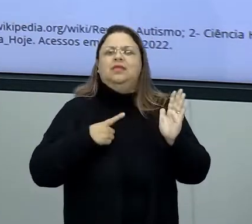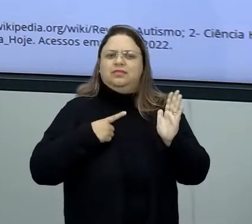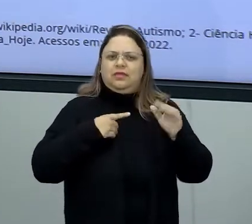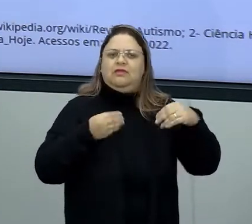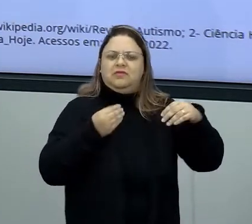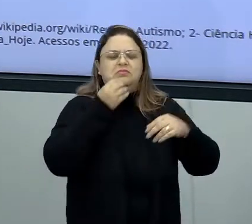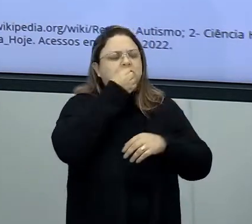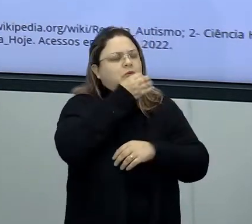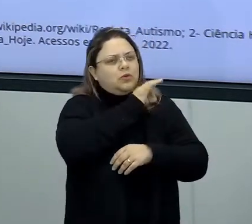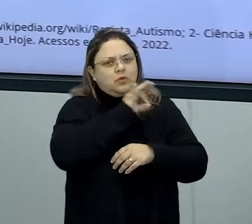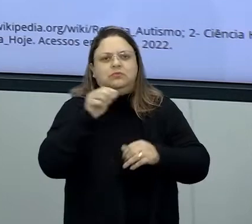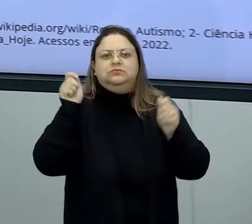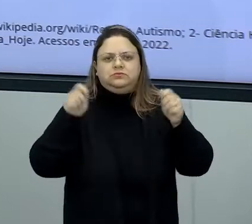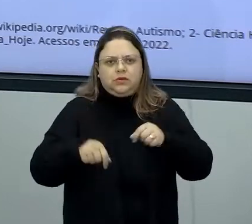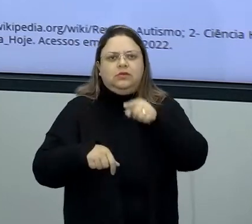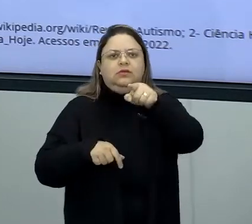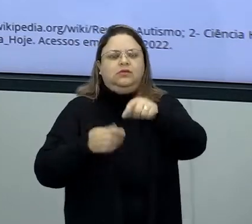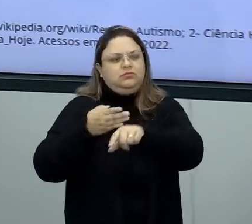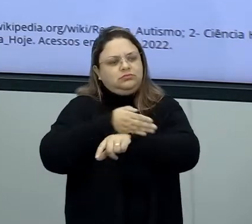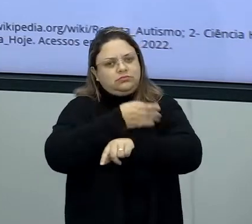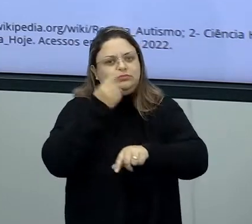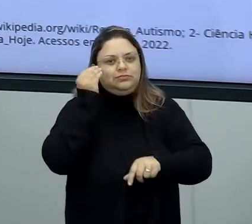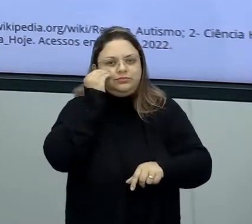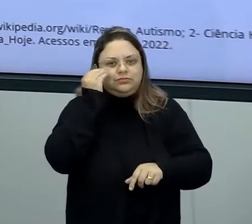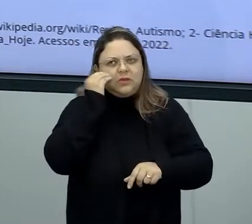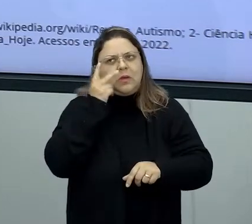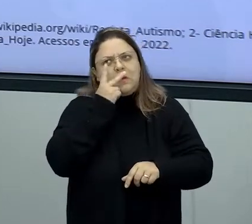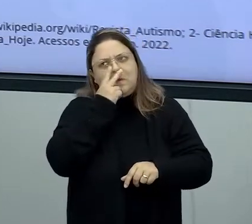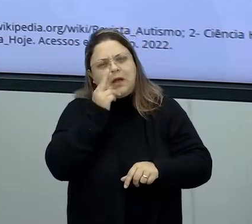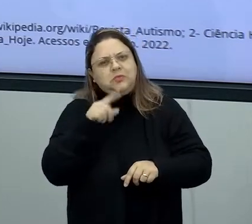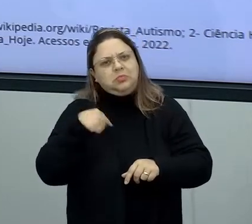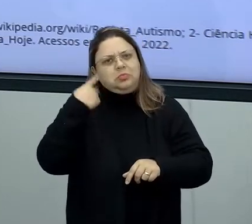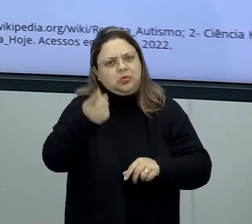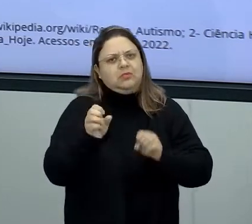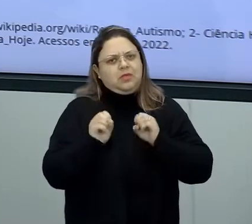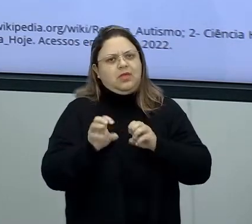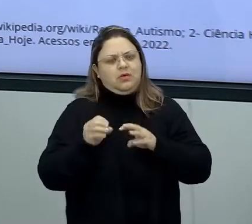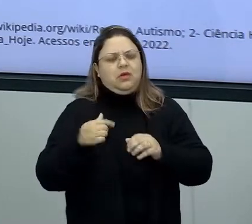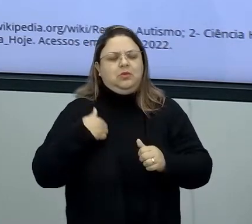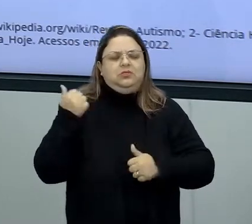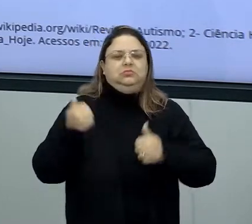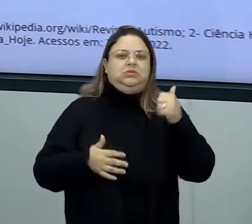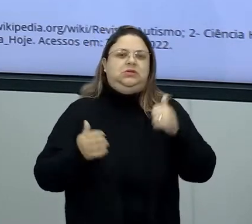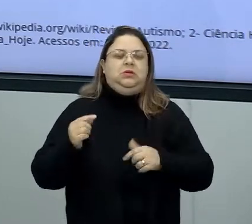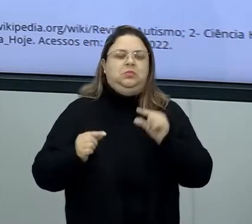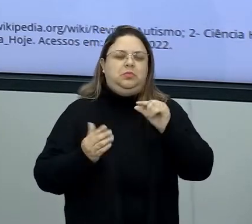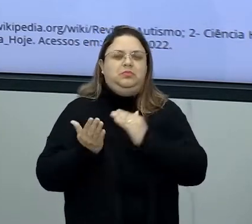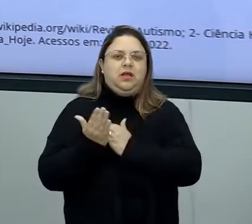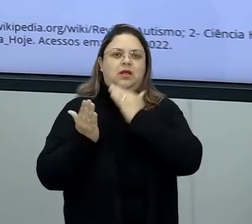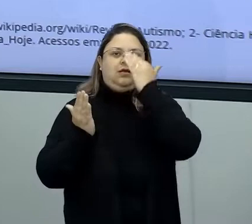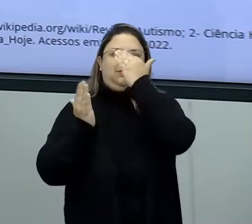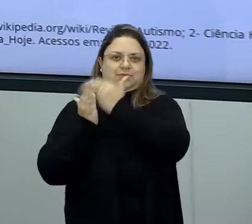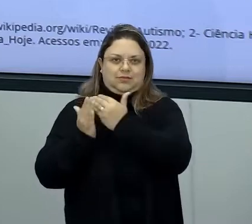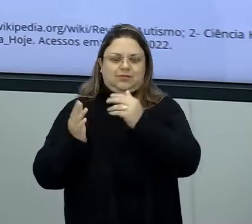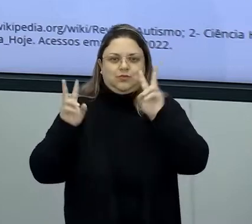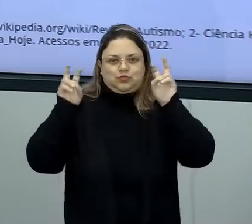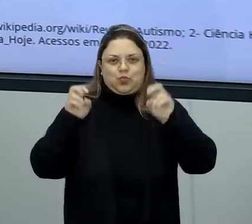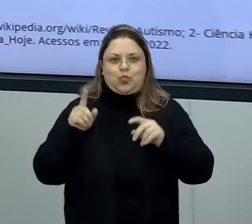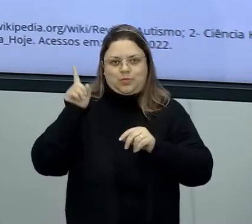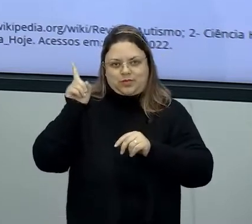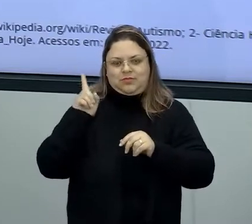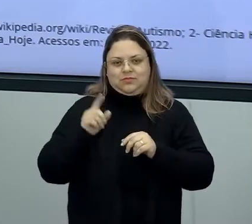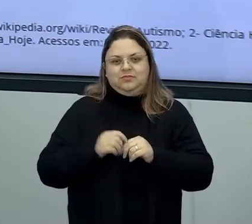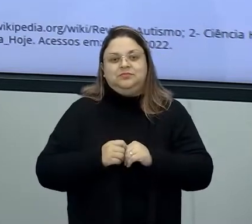vale a pena, inclusive, acho que é na próxima aula, eu não tenho certeza, eu vou falar um pouco mais só sobre essa revista, porque eu